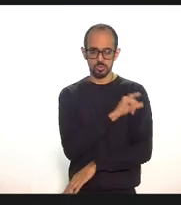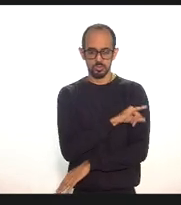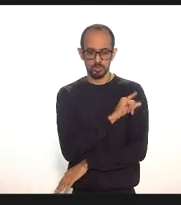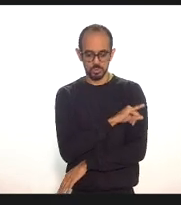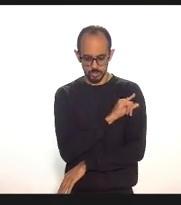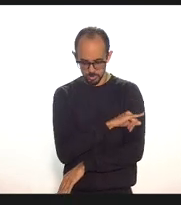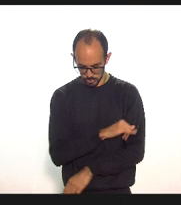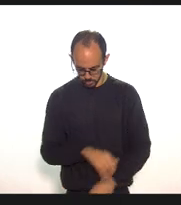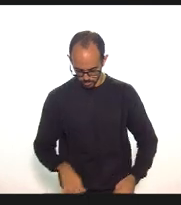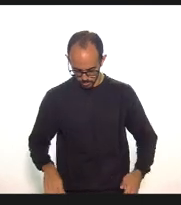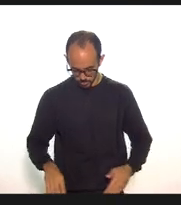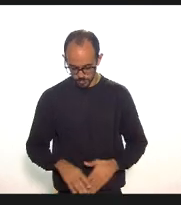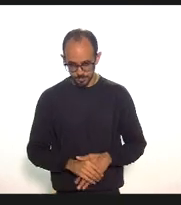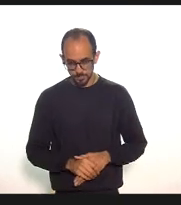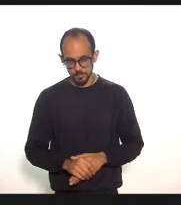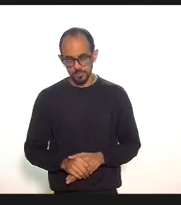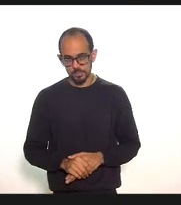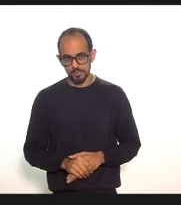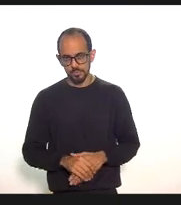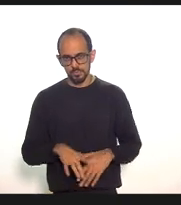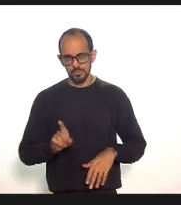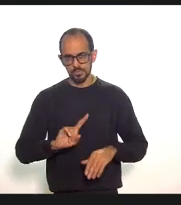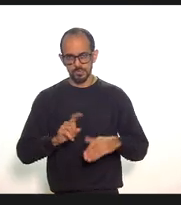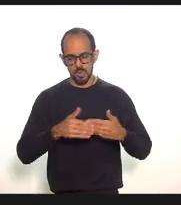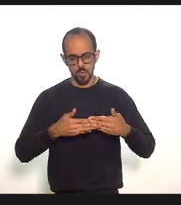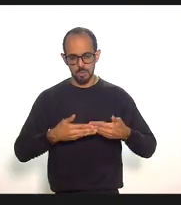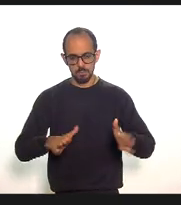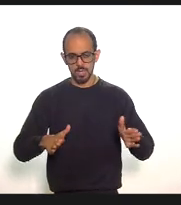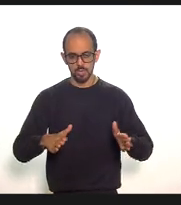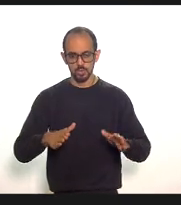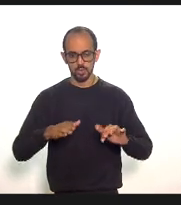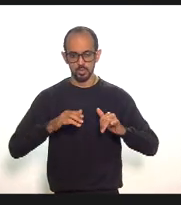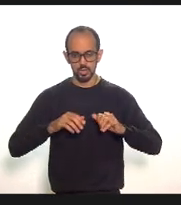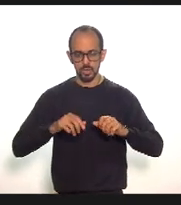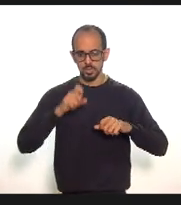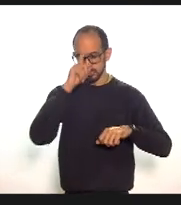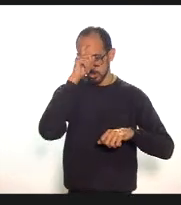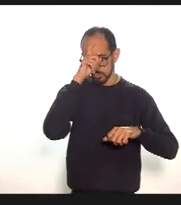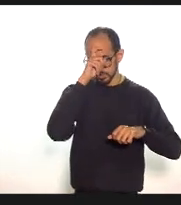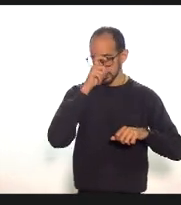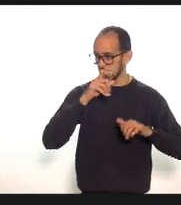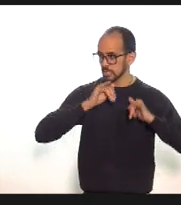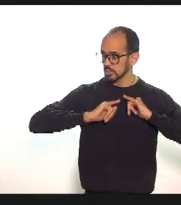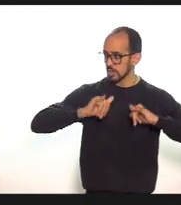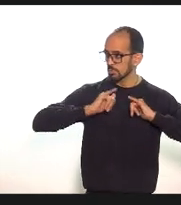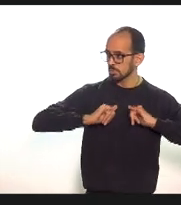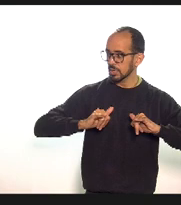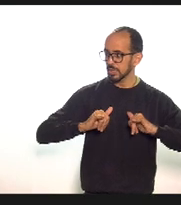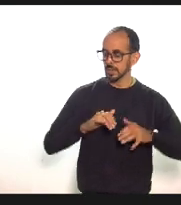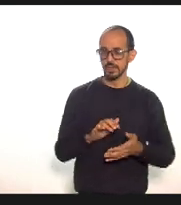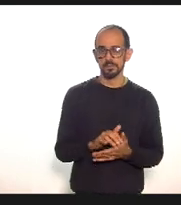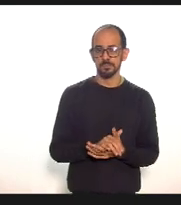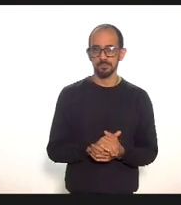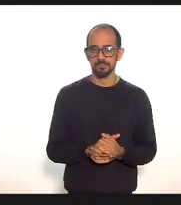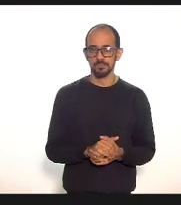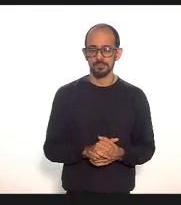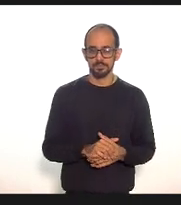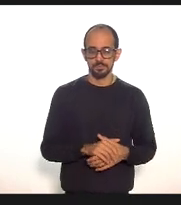Janeiro, a não abertura dos hospitais de campanha. Então, realmente, a